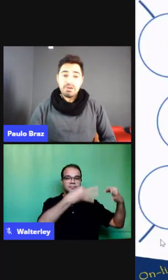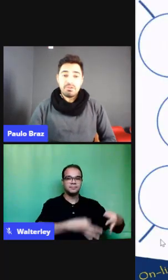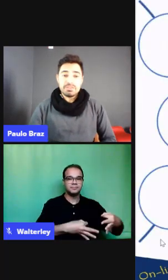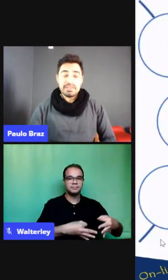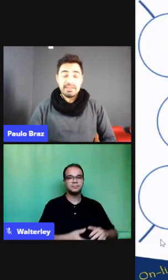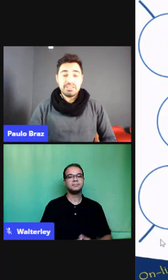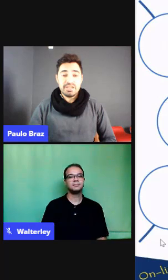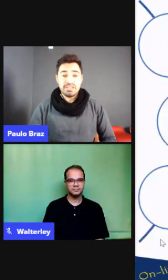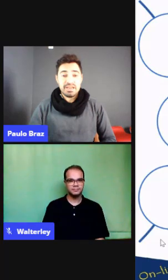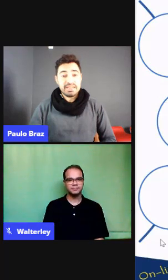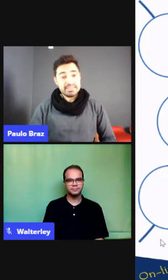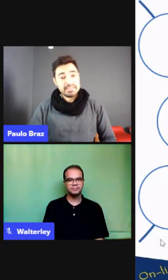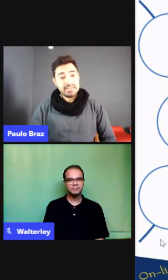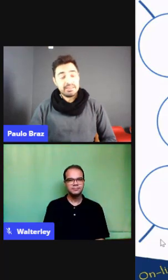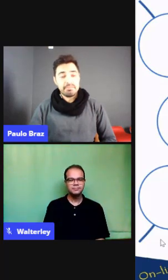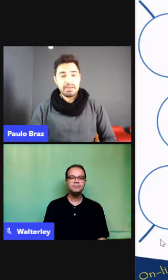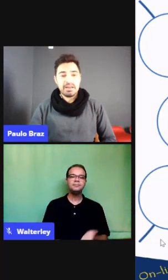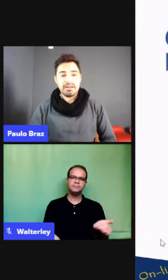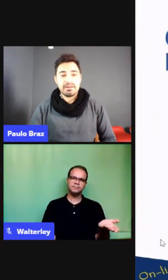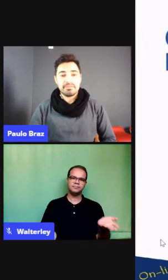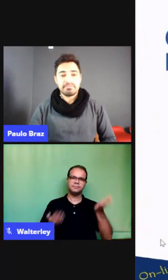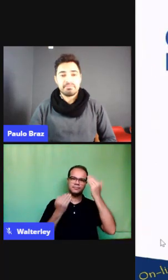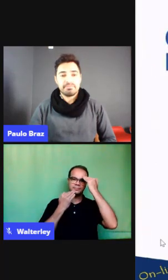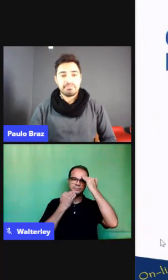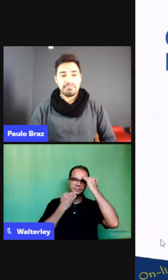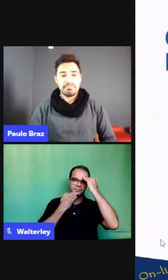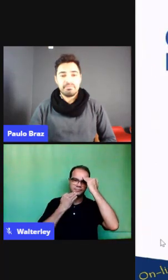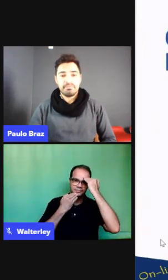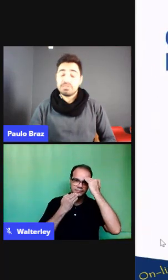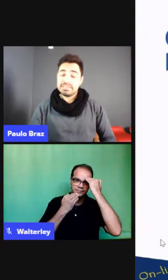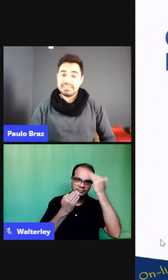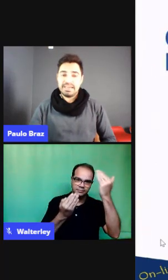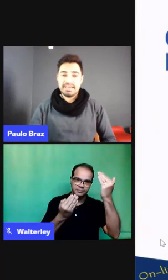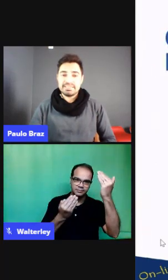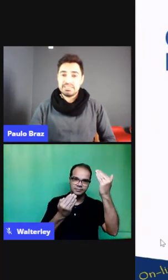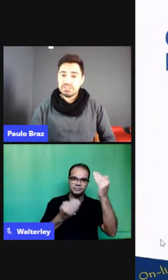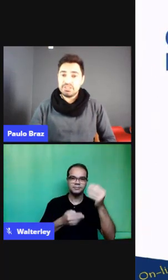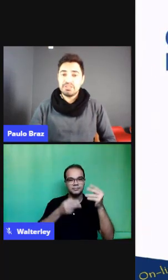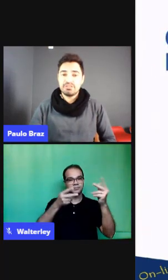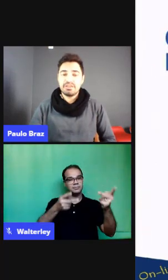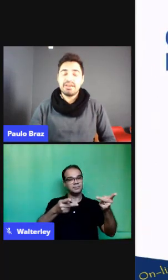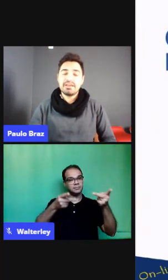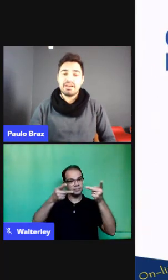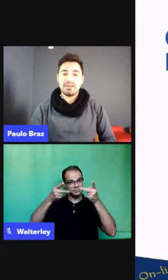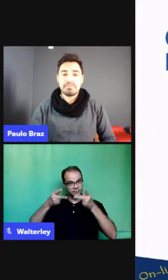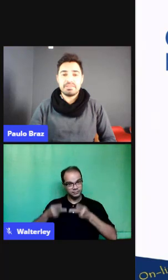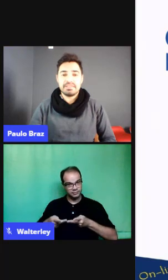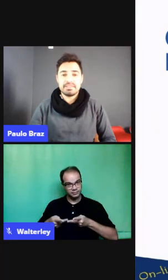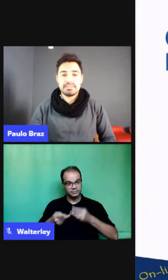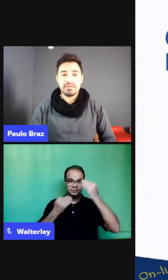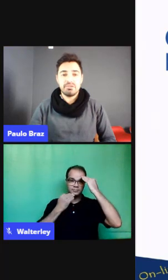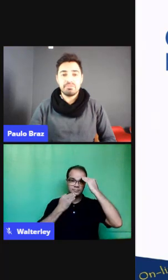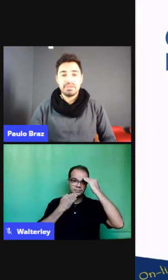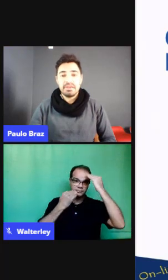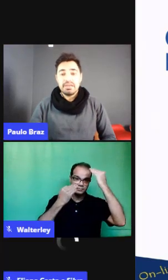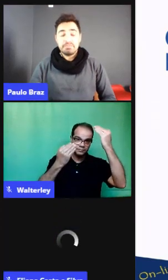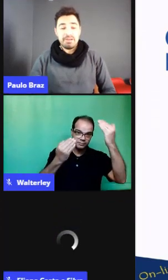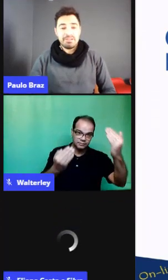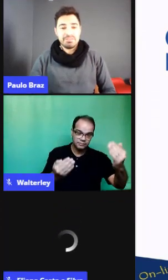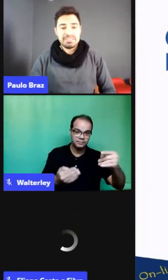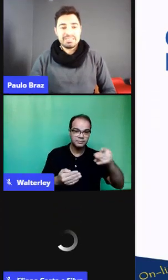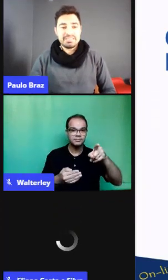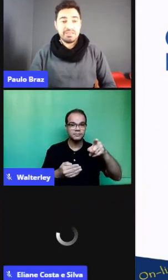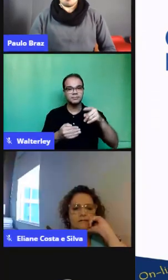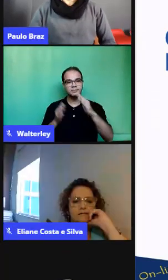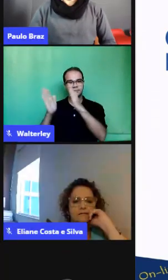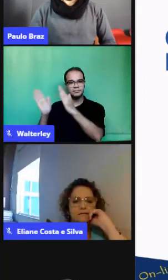Então, pessoal, eu gostaria já de agradecer, né, por vocês terem assistido, né, a nossa apresentação. Espero